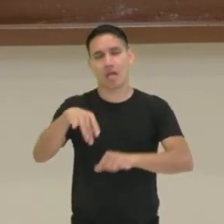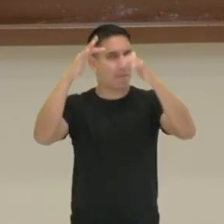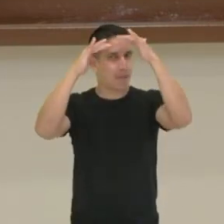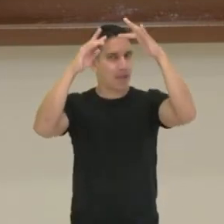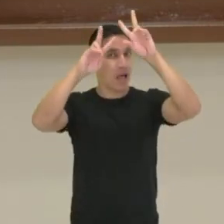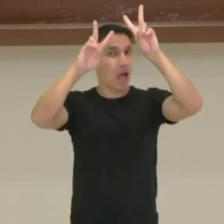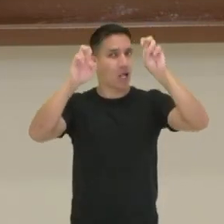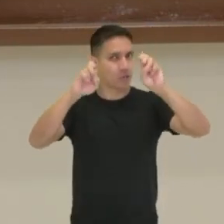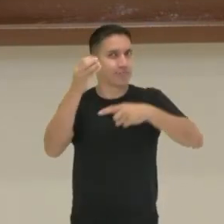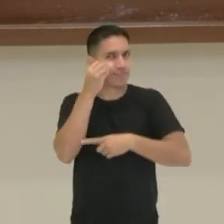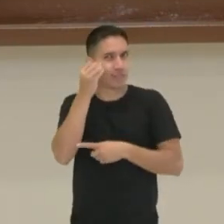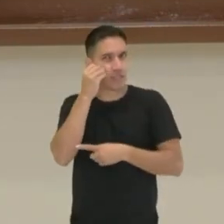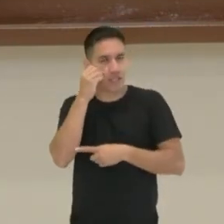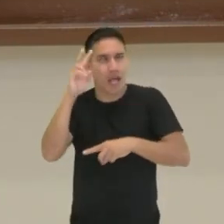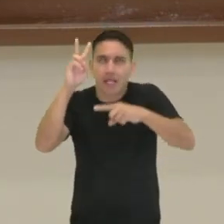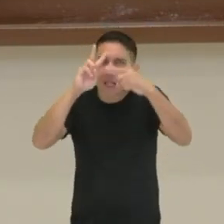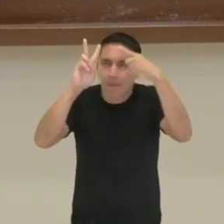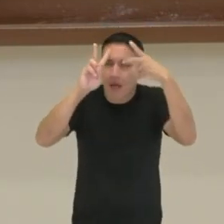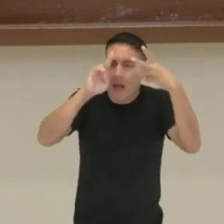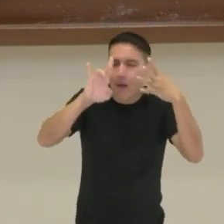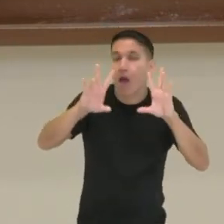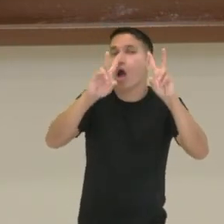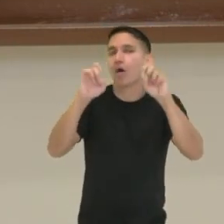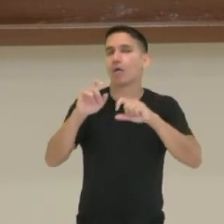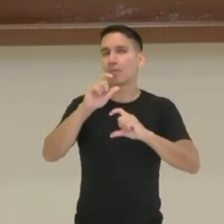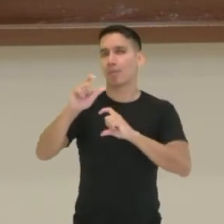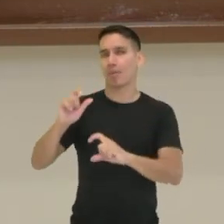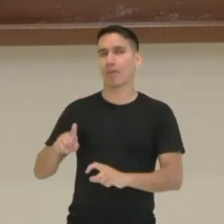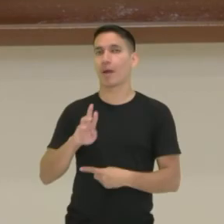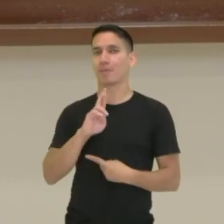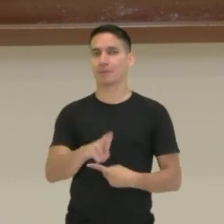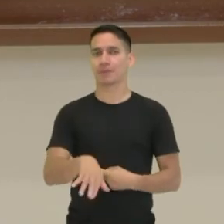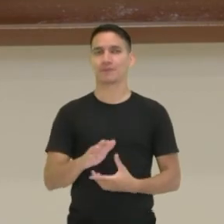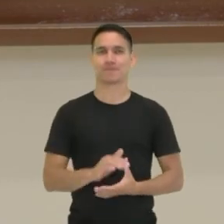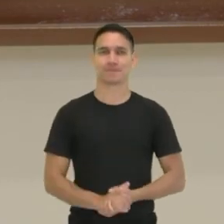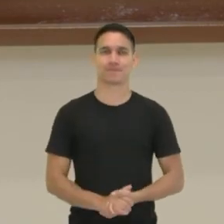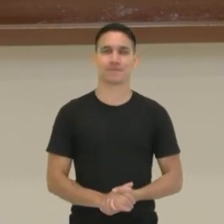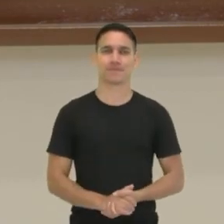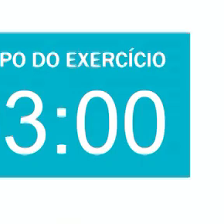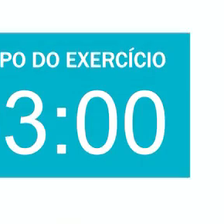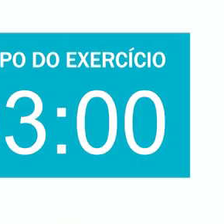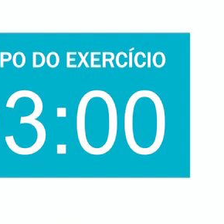vocês tentarem se lembrar da história em quadrinhos e responder a mais essa questão.